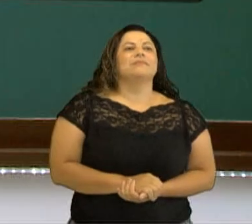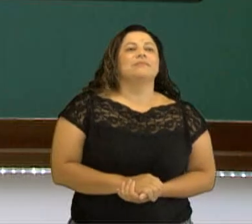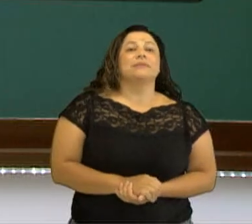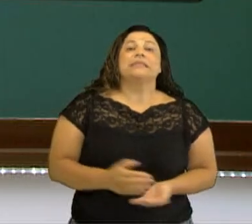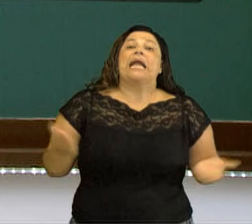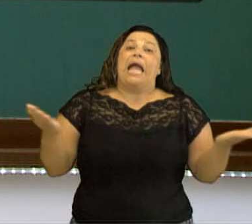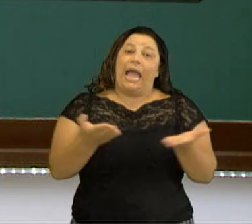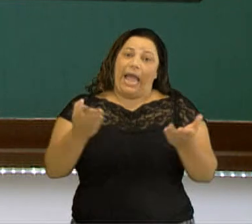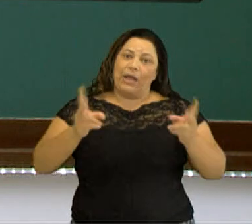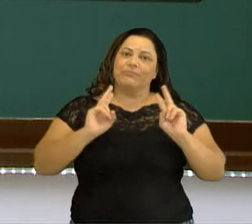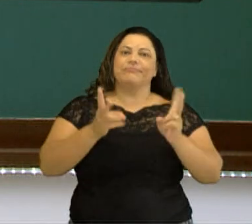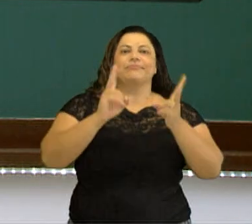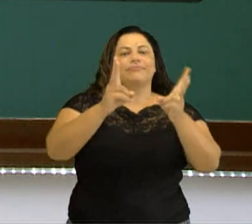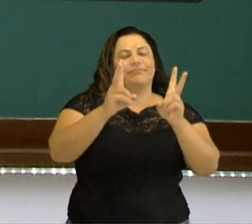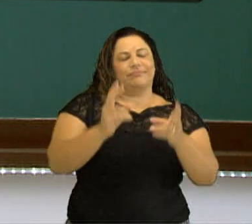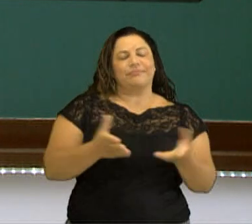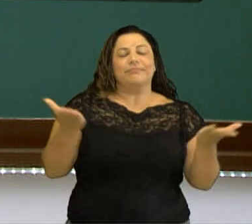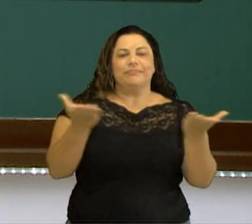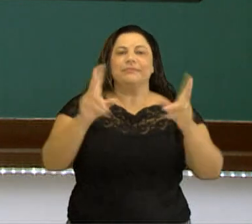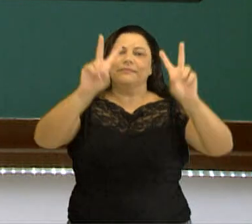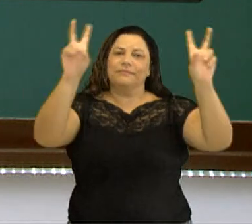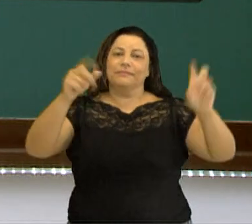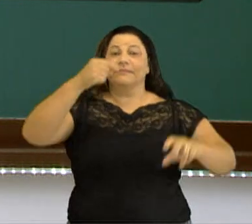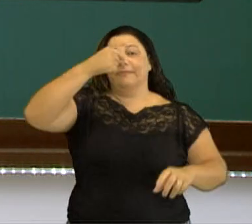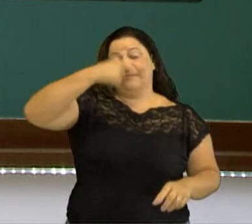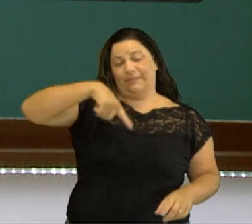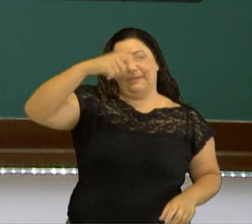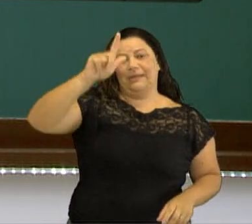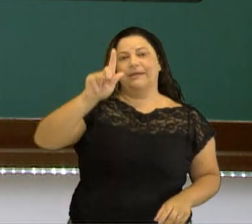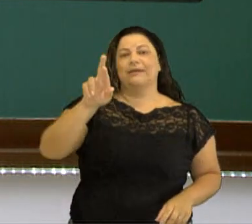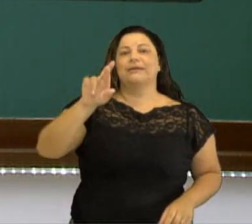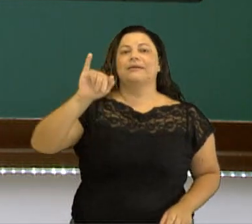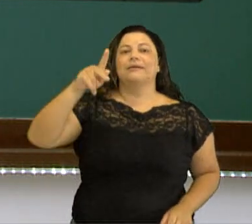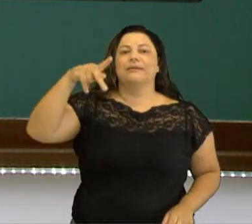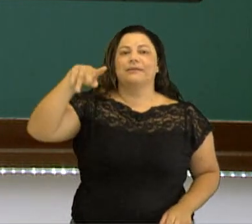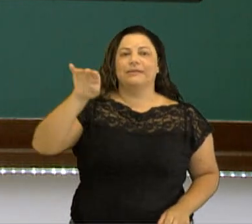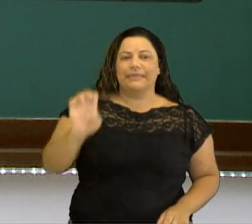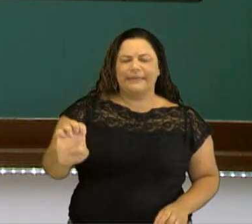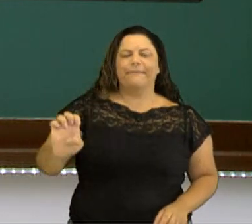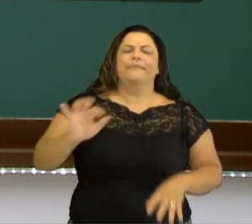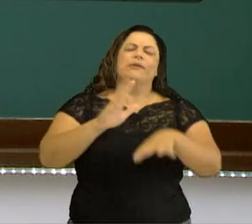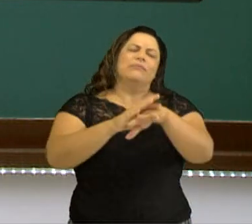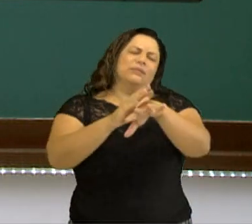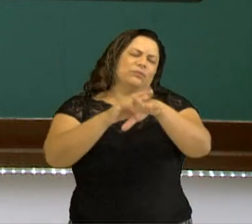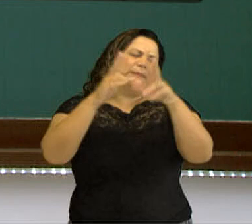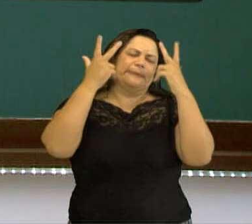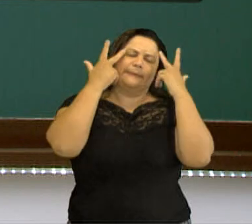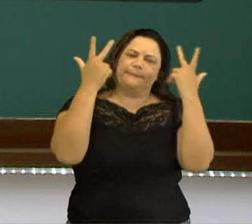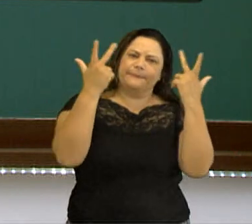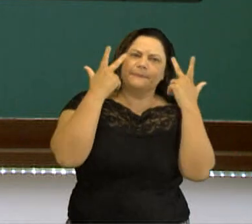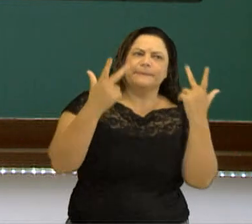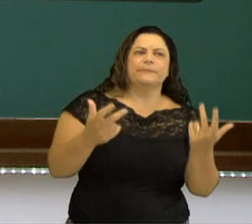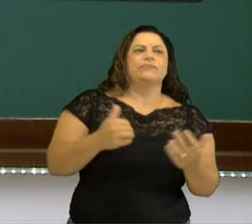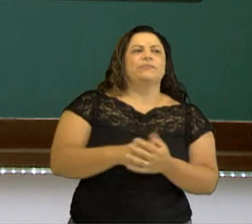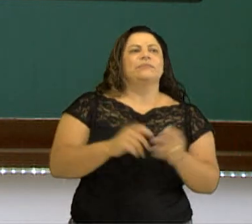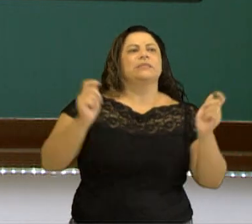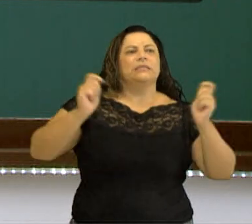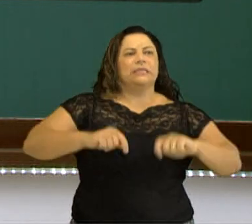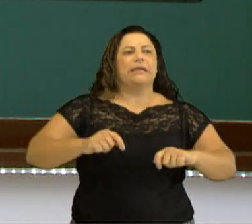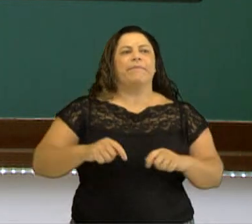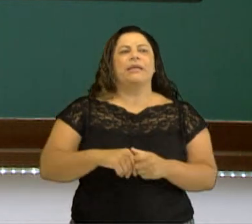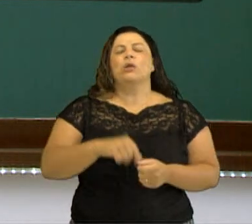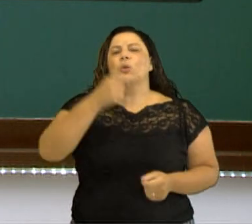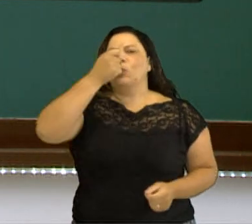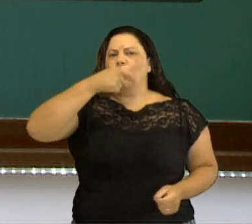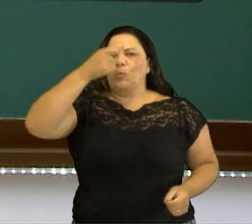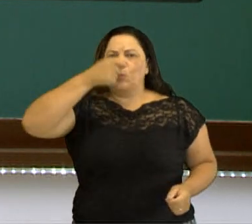Agora vamos continuar a aula falando um pouquinho sobre a gripe, uma doença que é bem comum e que é causada pelos vírus influenza. Nós